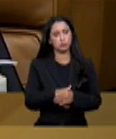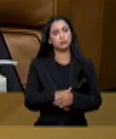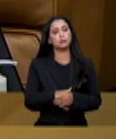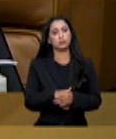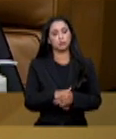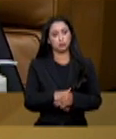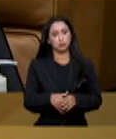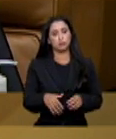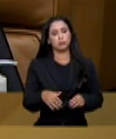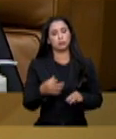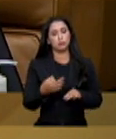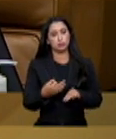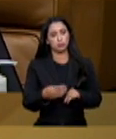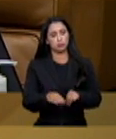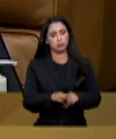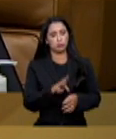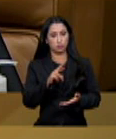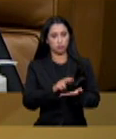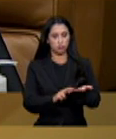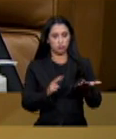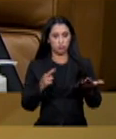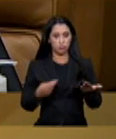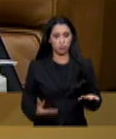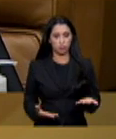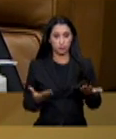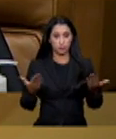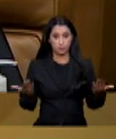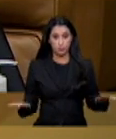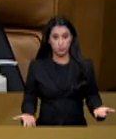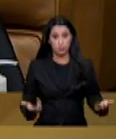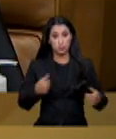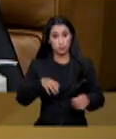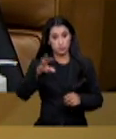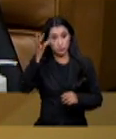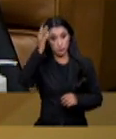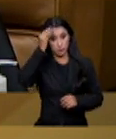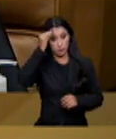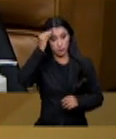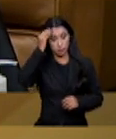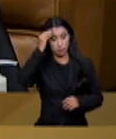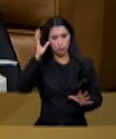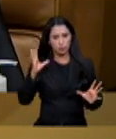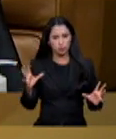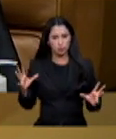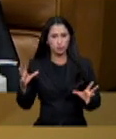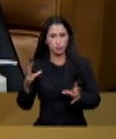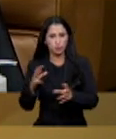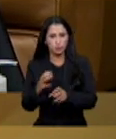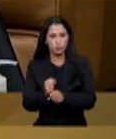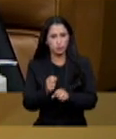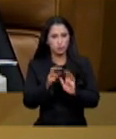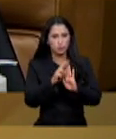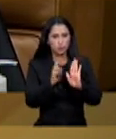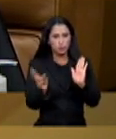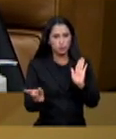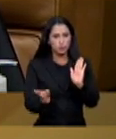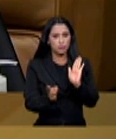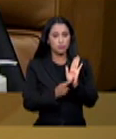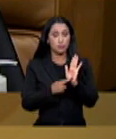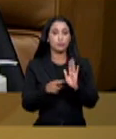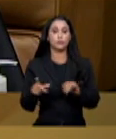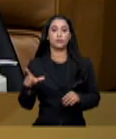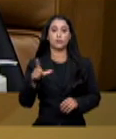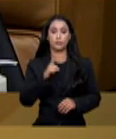de Sua Excelência. Entendo que o conjunto das regras